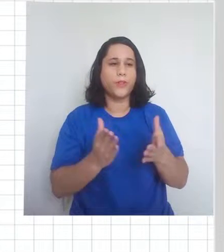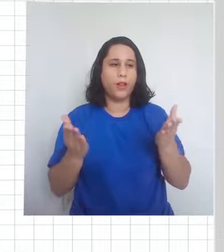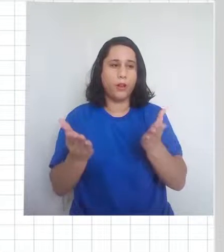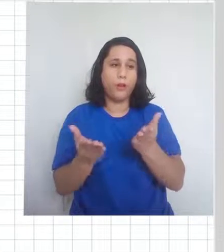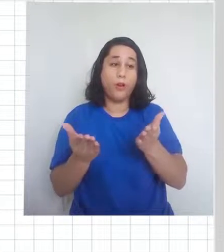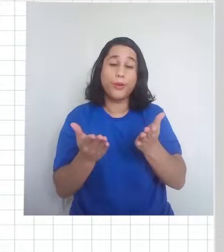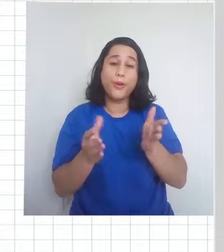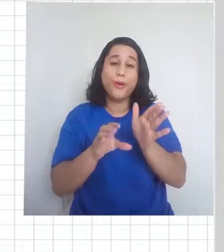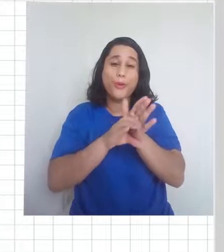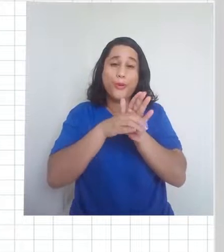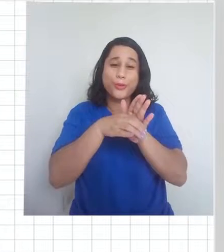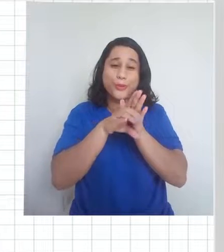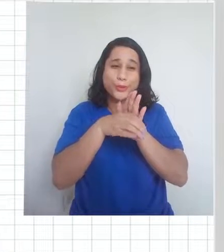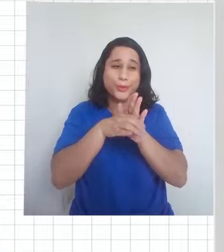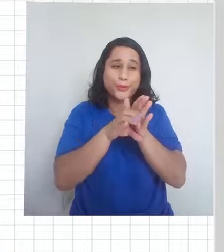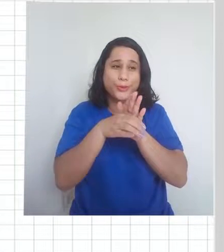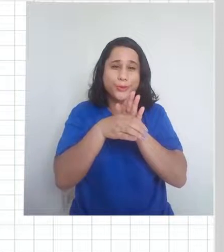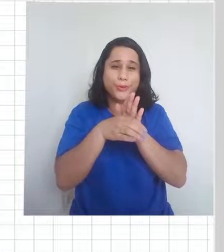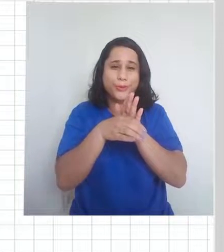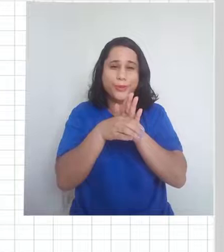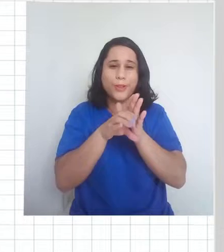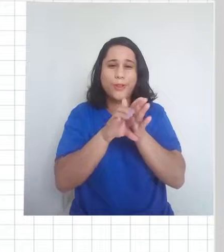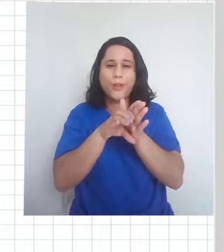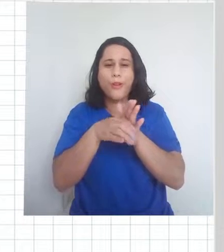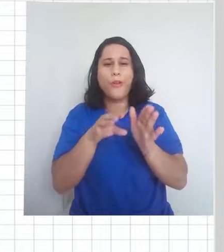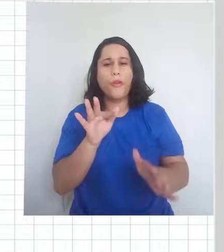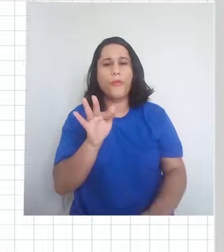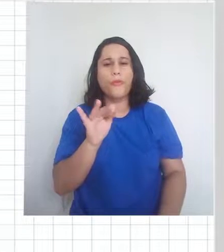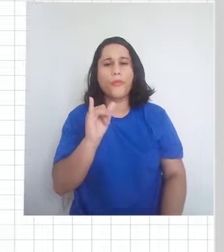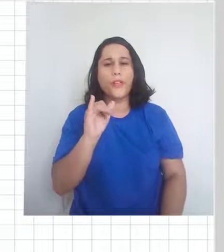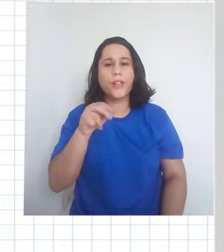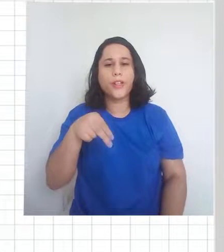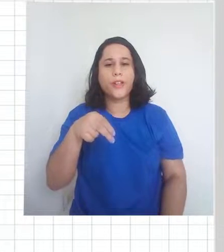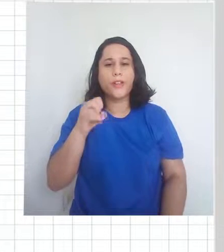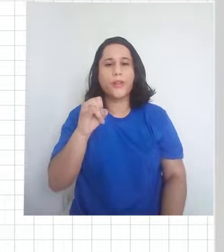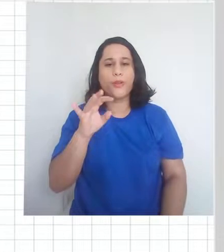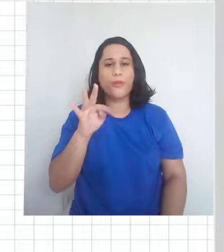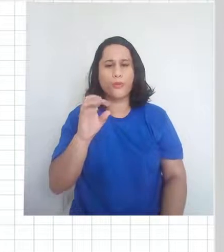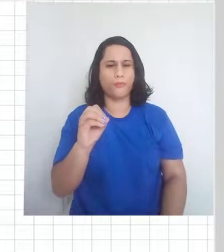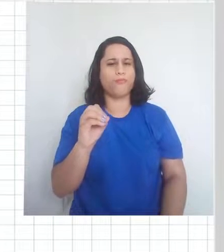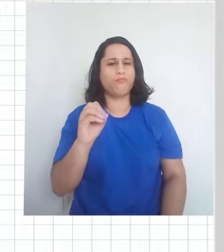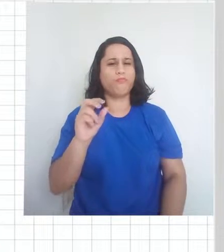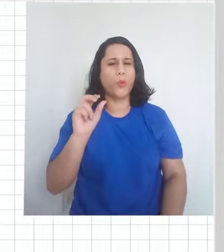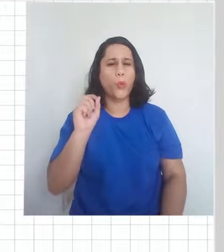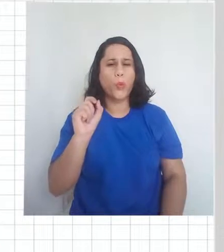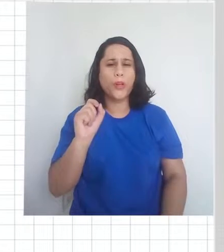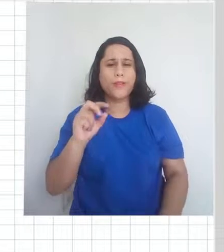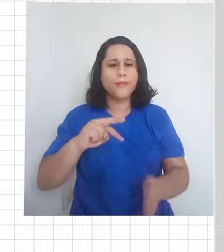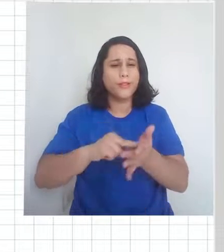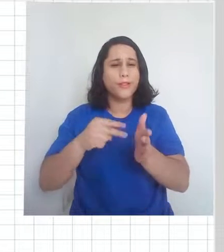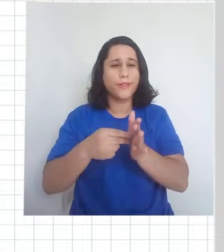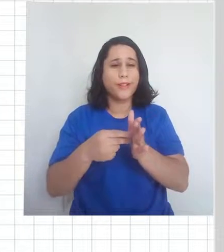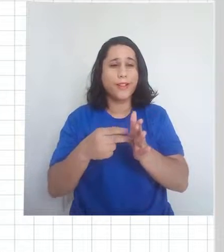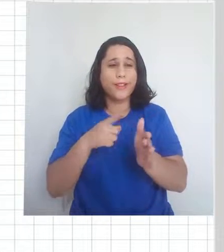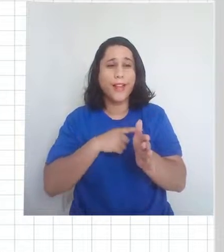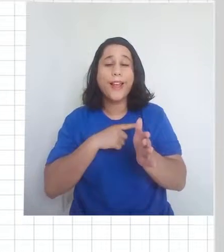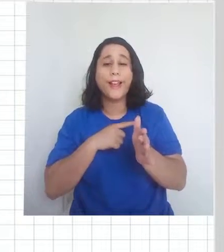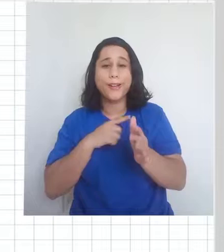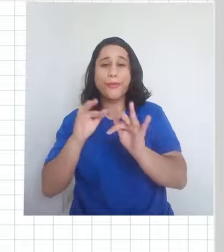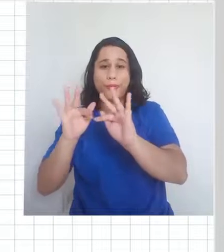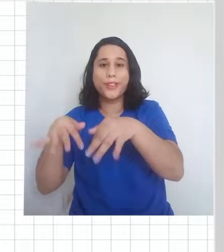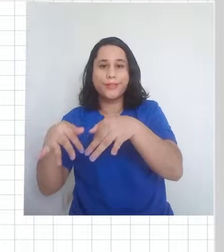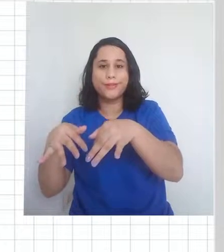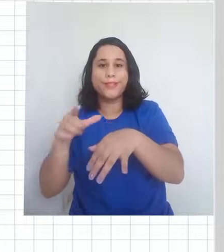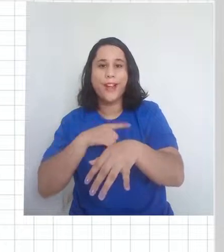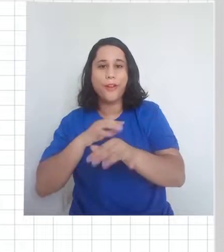Agora a gente vai estudar o conjunto finito. O que seria o conjunto finito? O nome já diz, ele possui fim. A